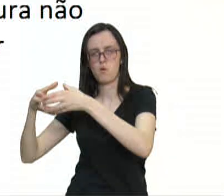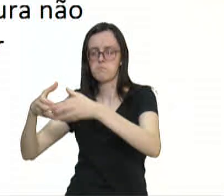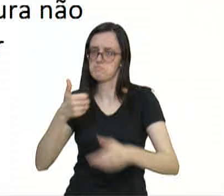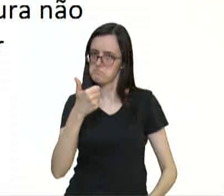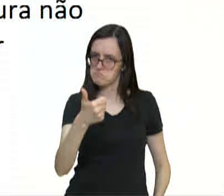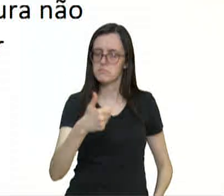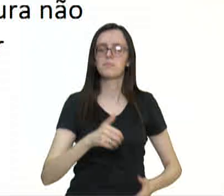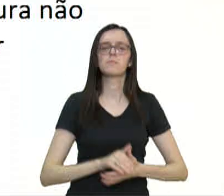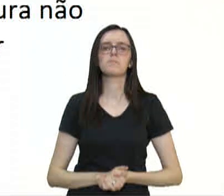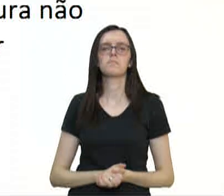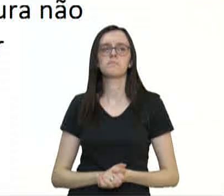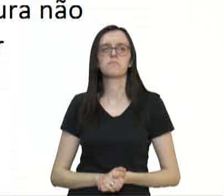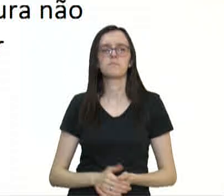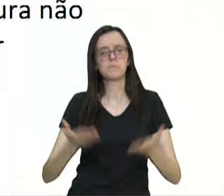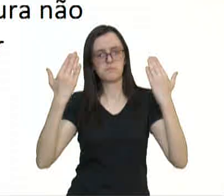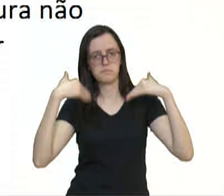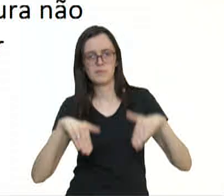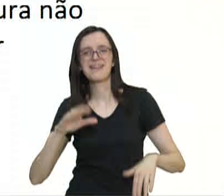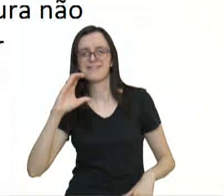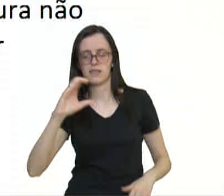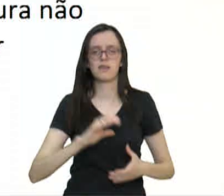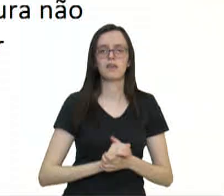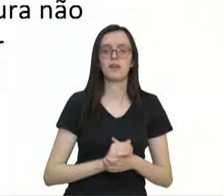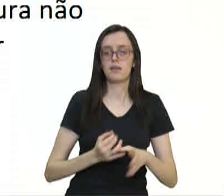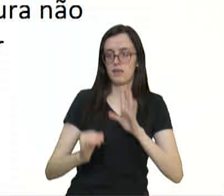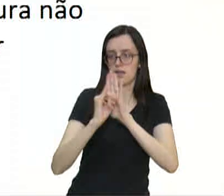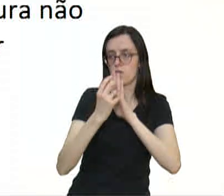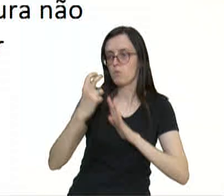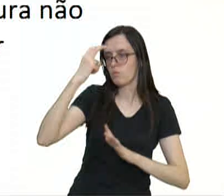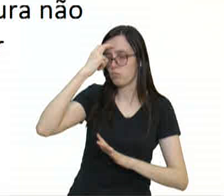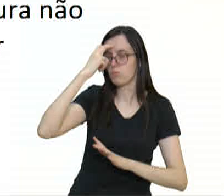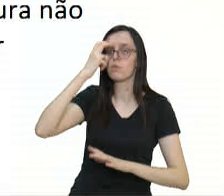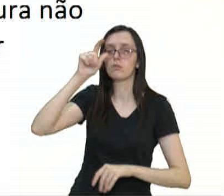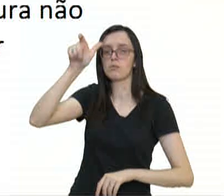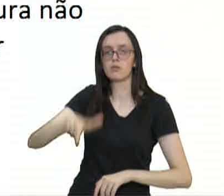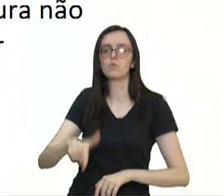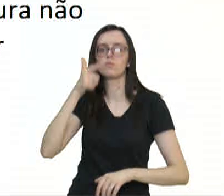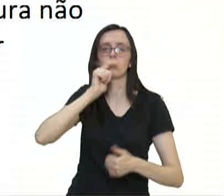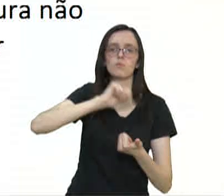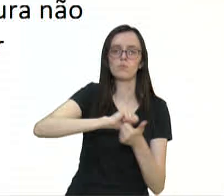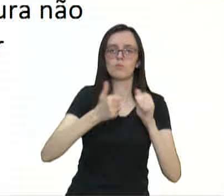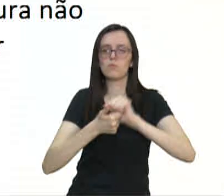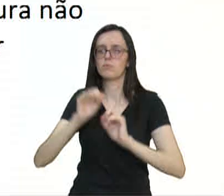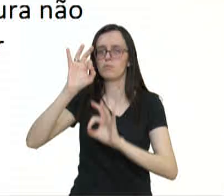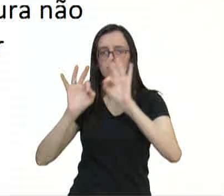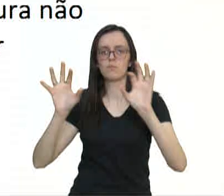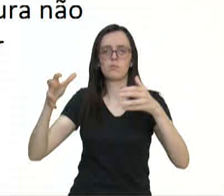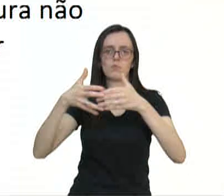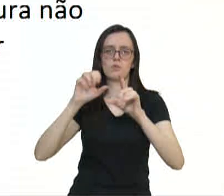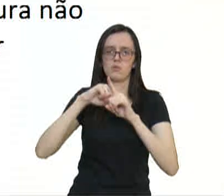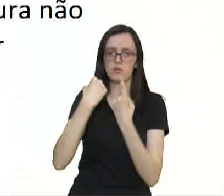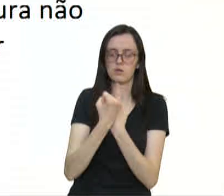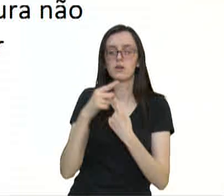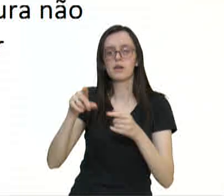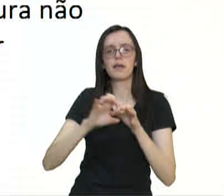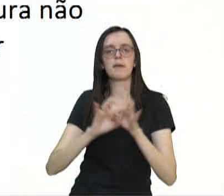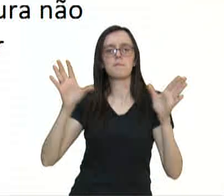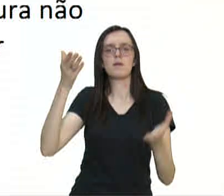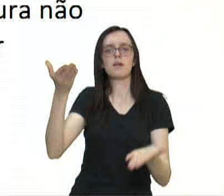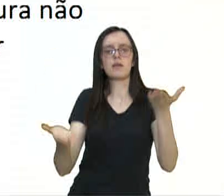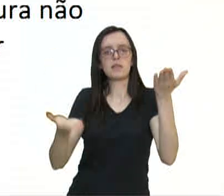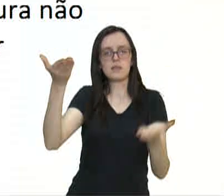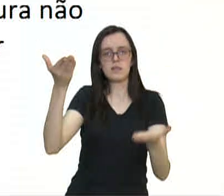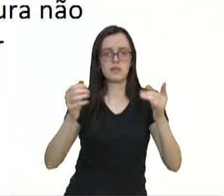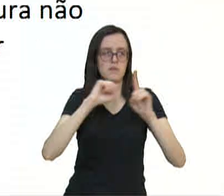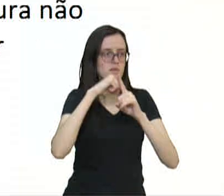sim. Na C, a identidade cultural contribui para que o indivíduo possa se adaptar à organização de seu grupo social e isso permite um equilíbrio entre o